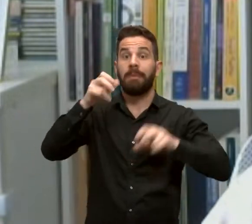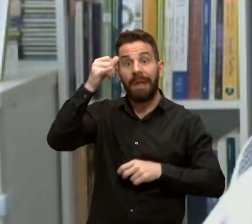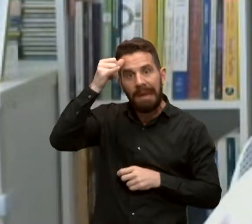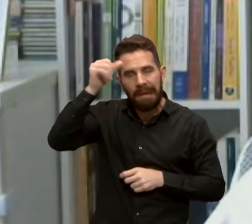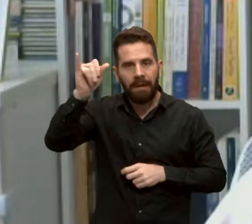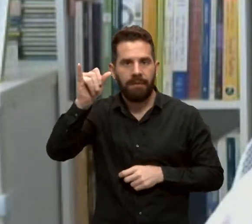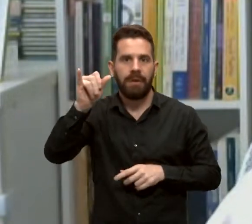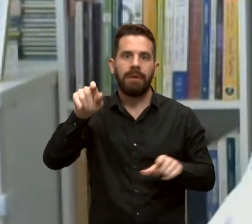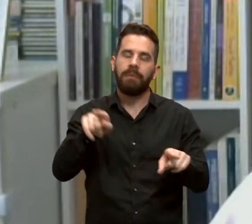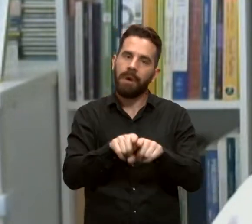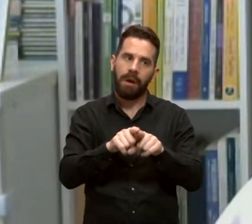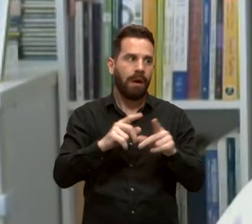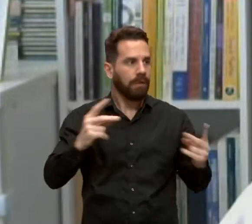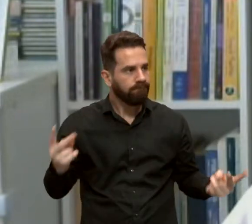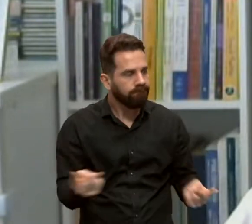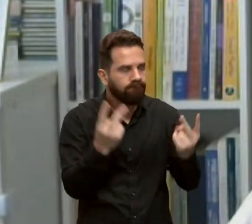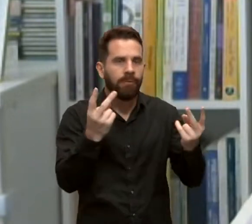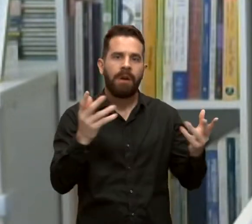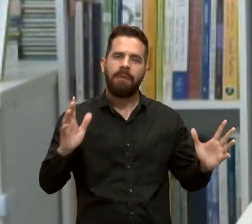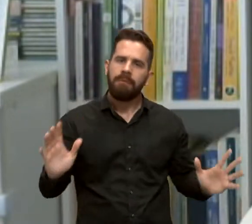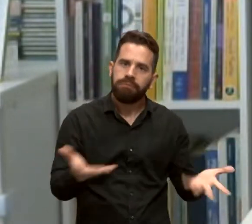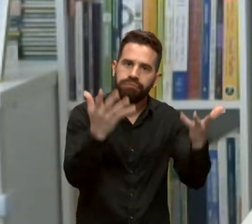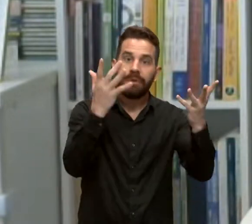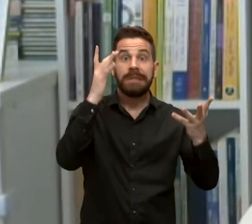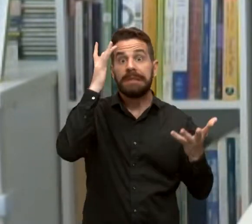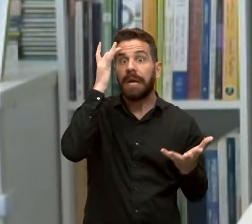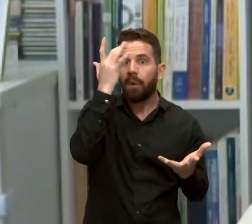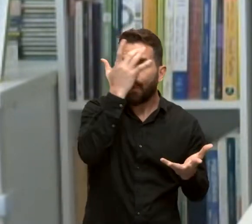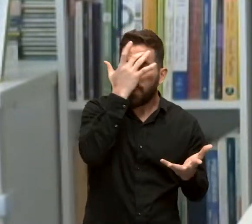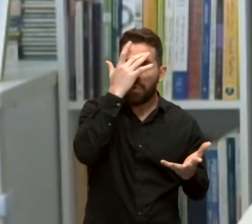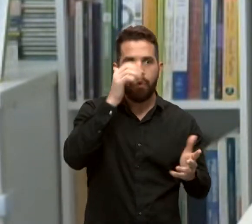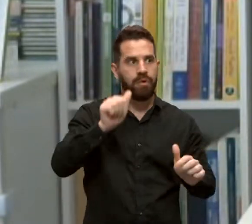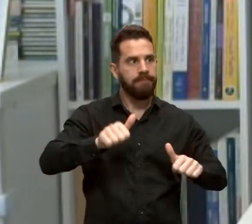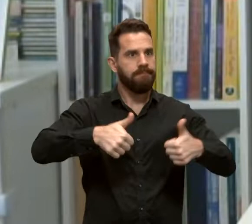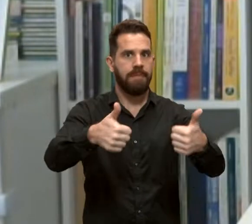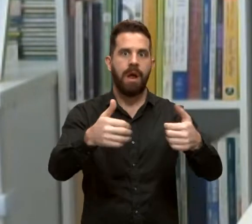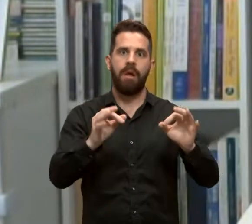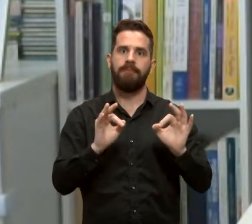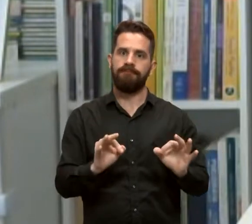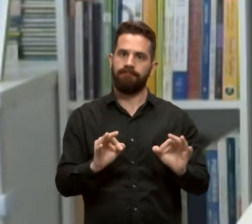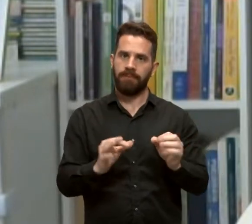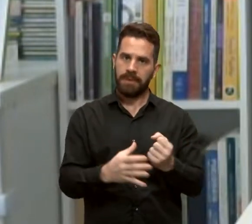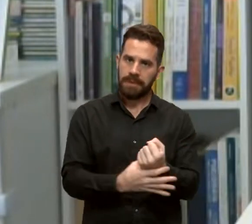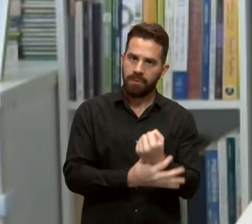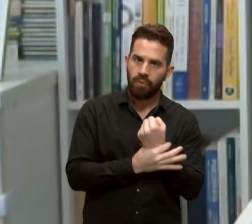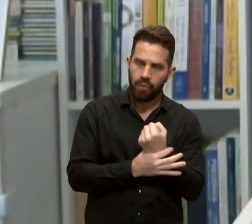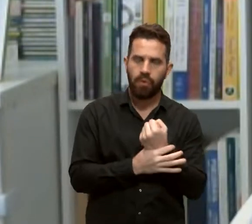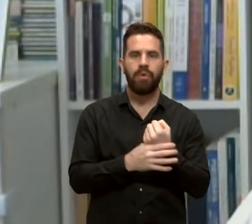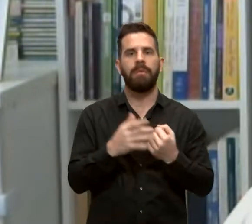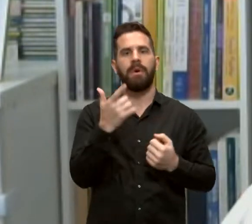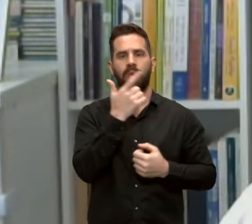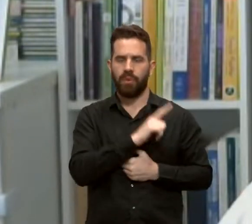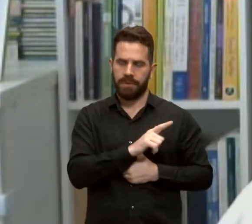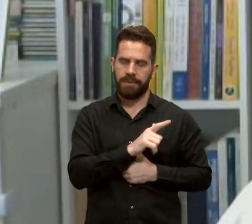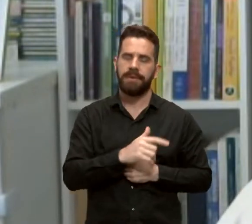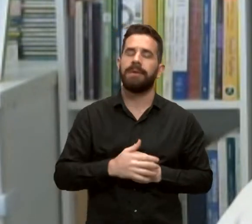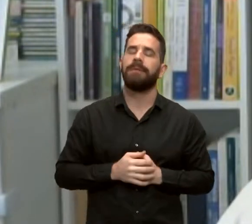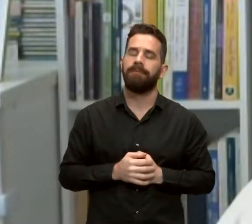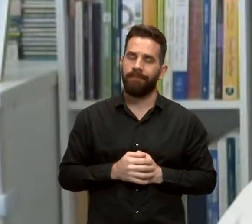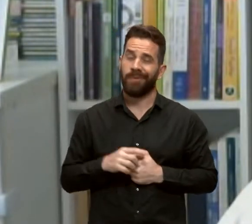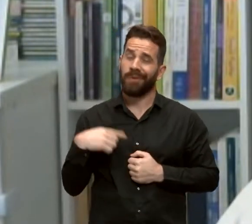de promoção da saúde mental das pessoas, né? Então, cada vez mais nós